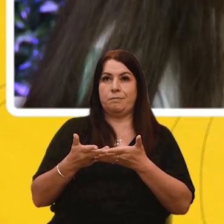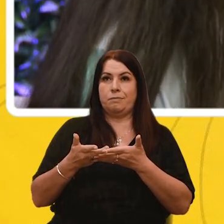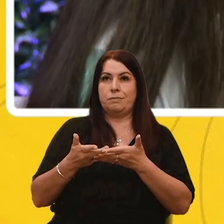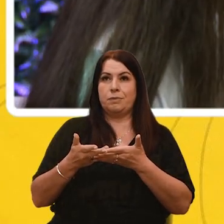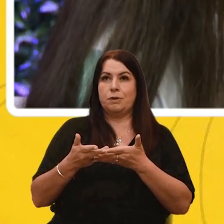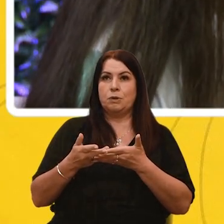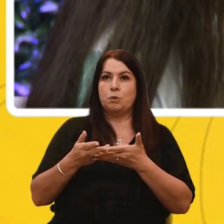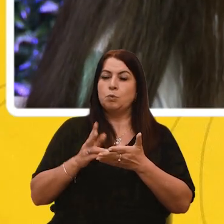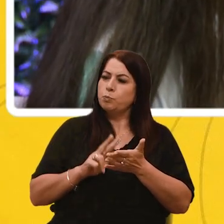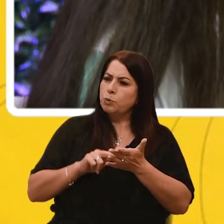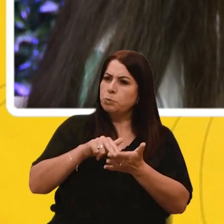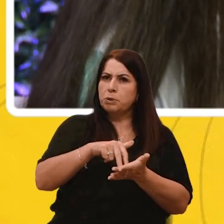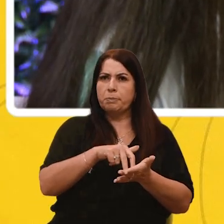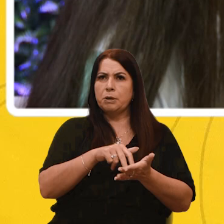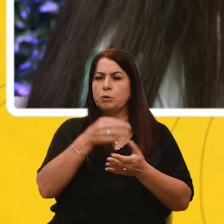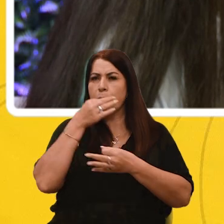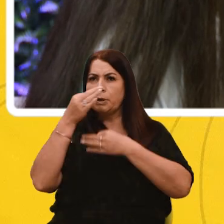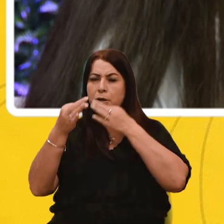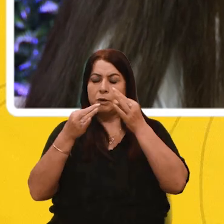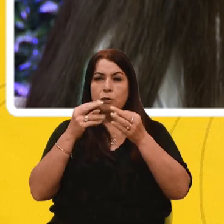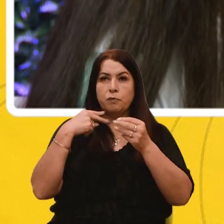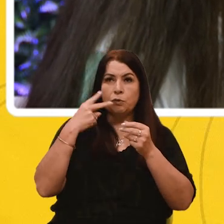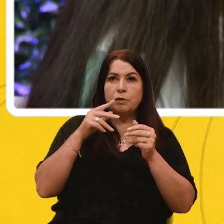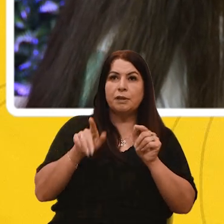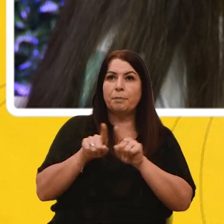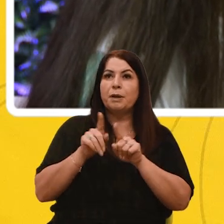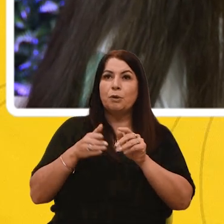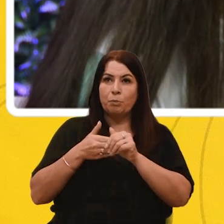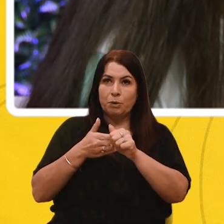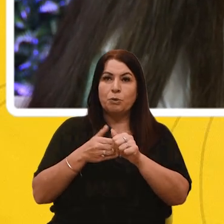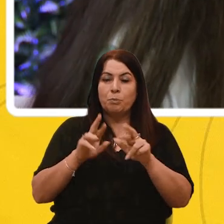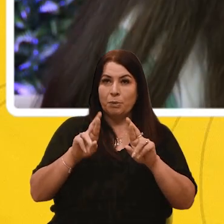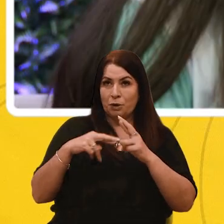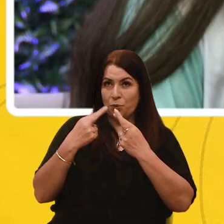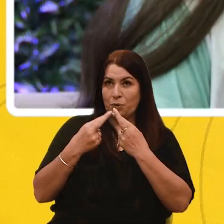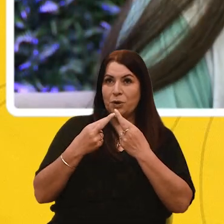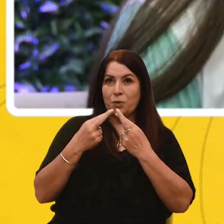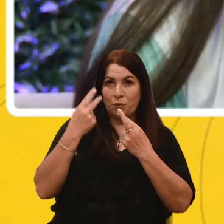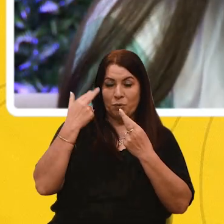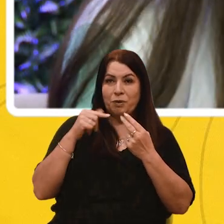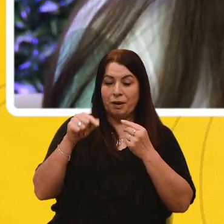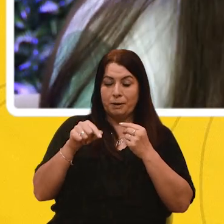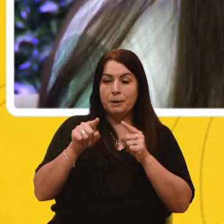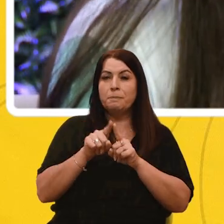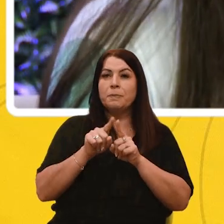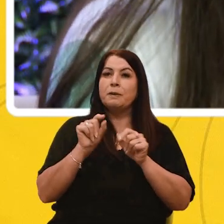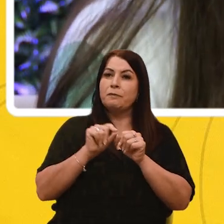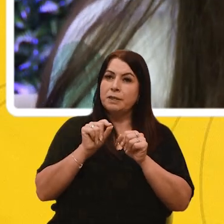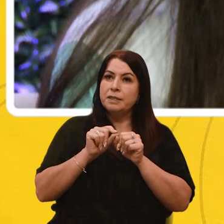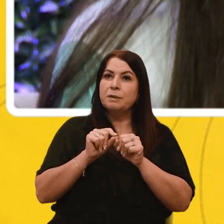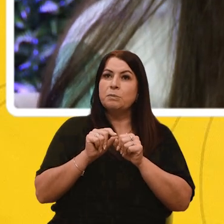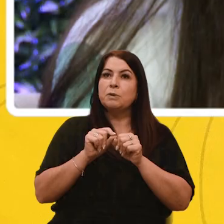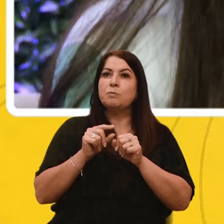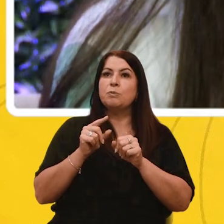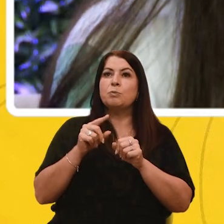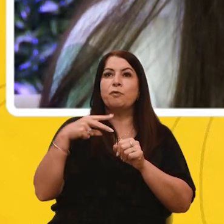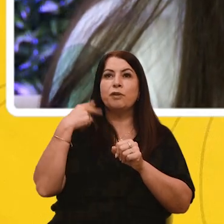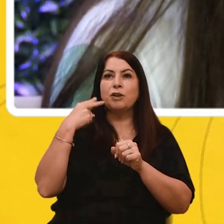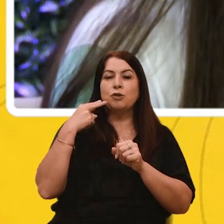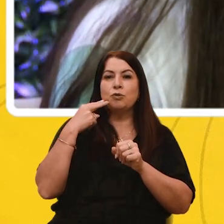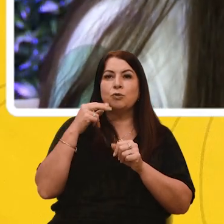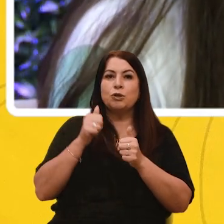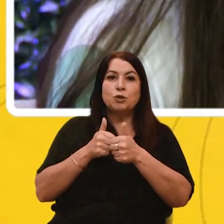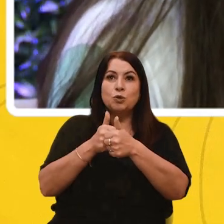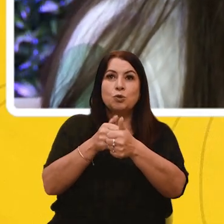Os posicionamentos dos vereadores, porque a gente também acompanhou uma sessão. Nós acompanhamos uma sessão, fizemos o vereador Sombra.